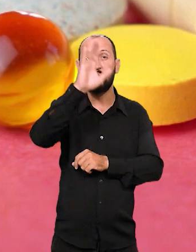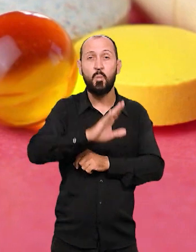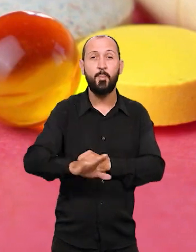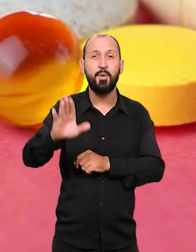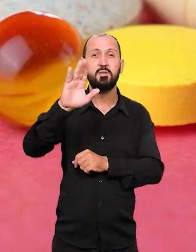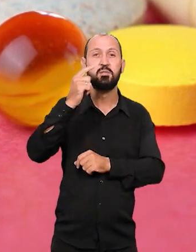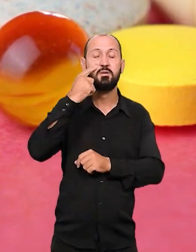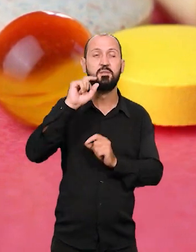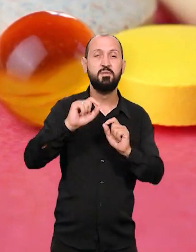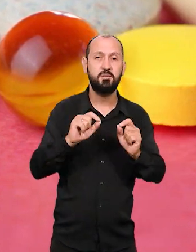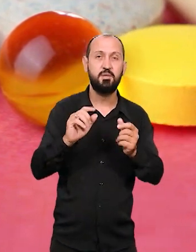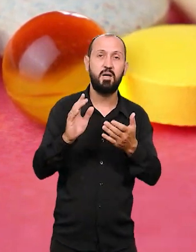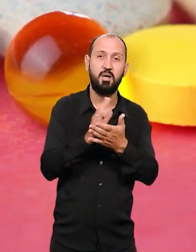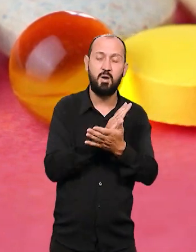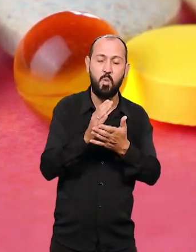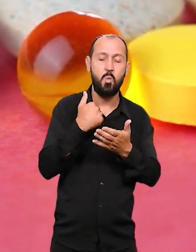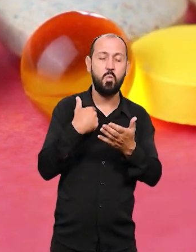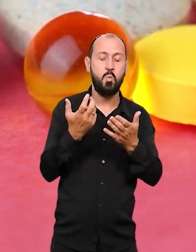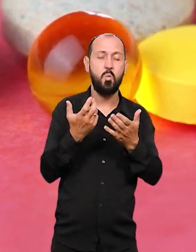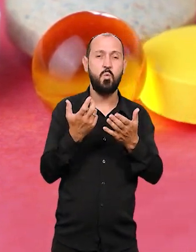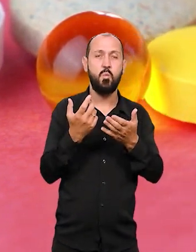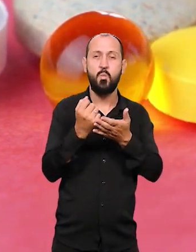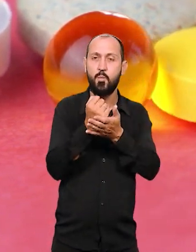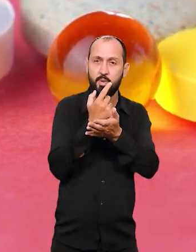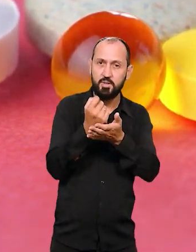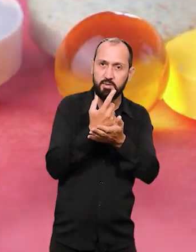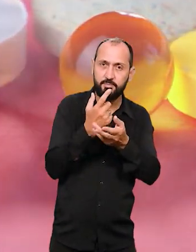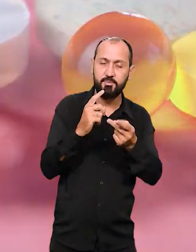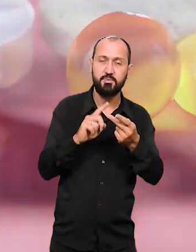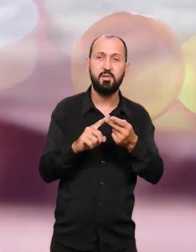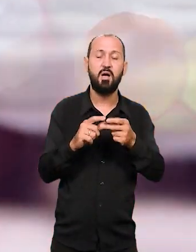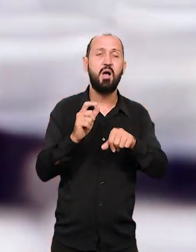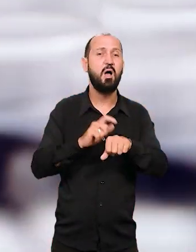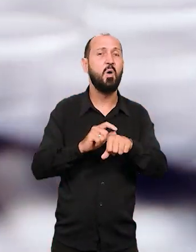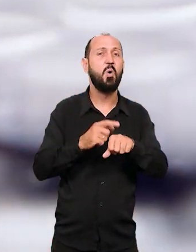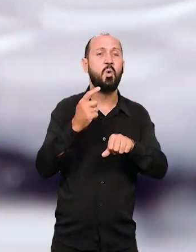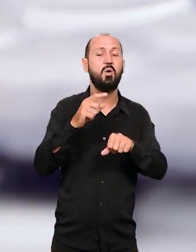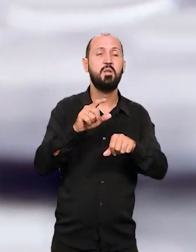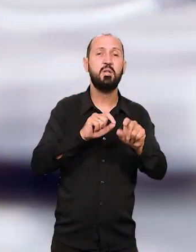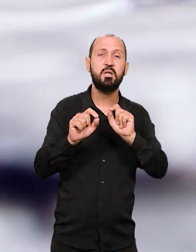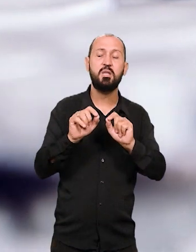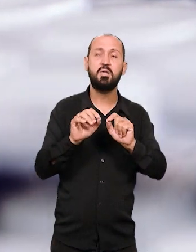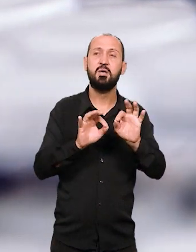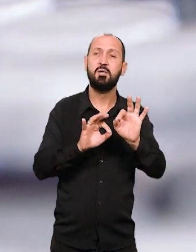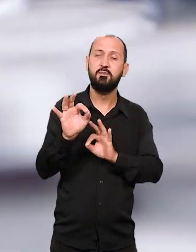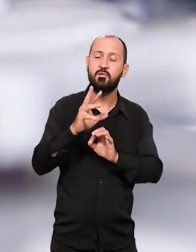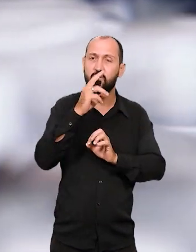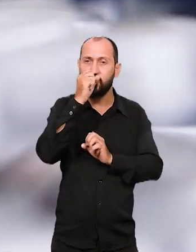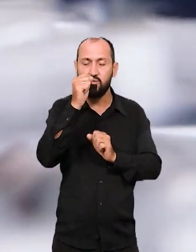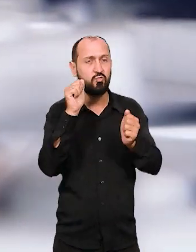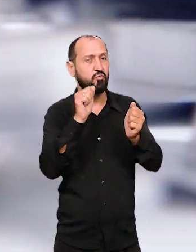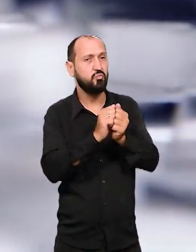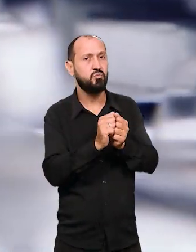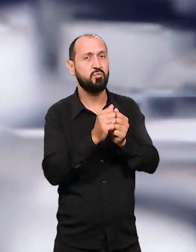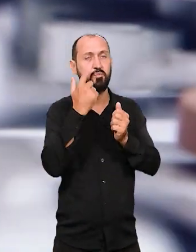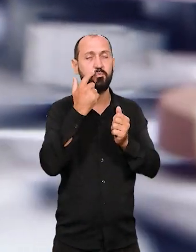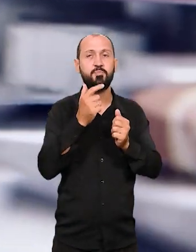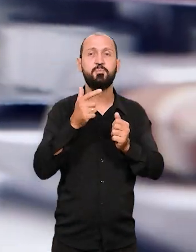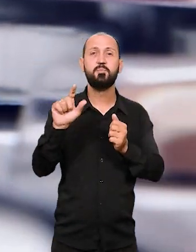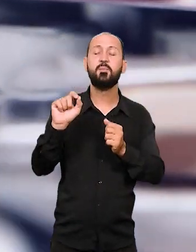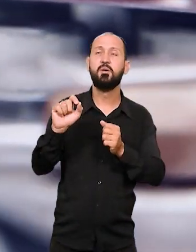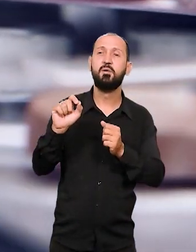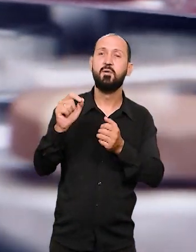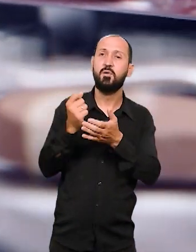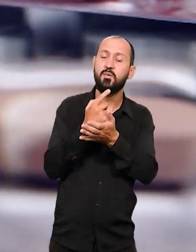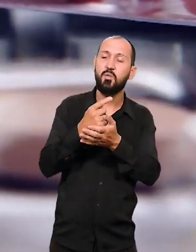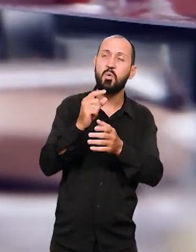optou por produzir nacionalmente alguns medicamentos, quando ele optou por negociar